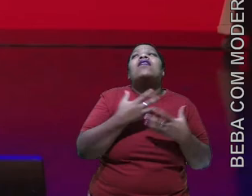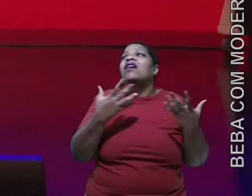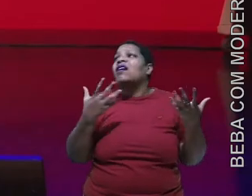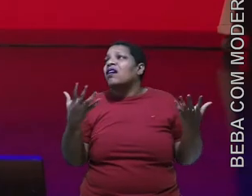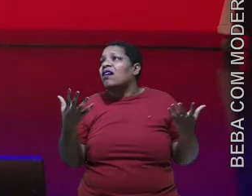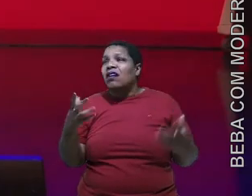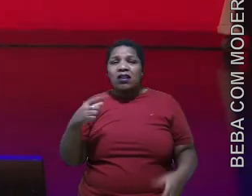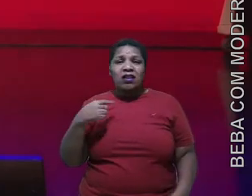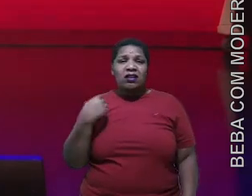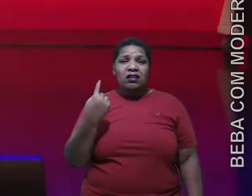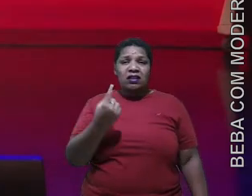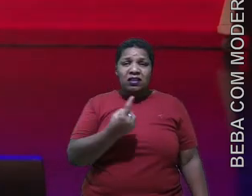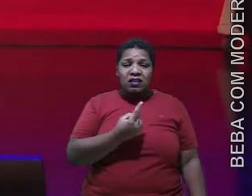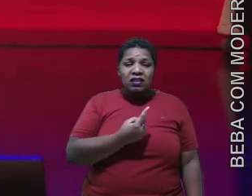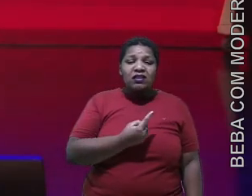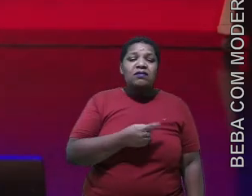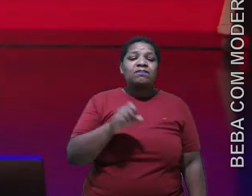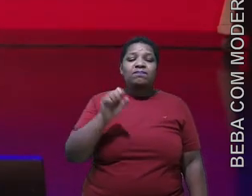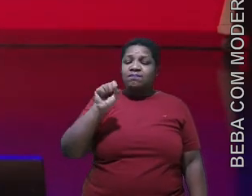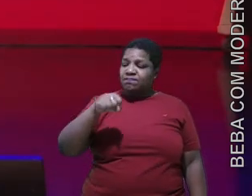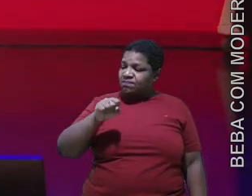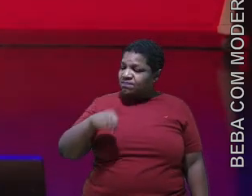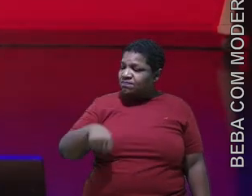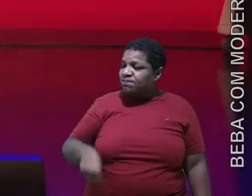fizer para sempre